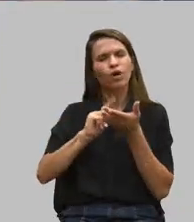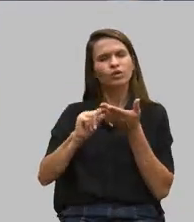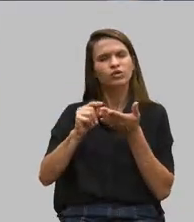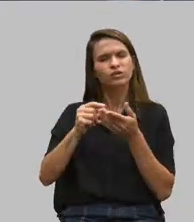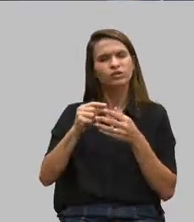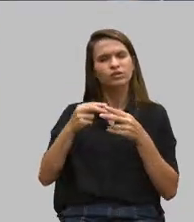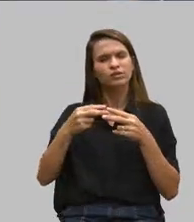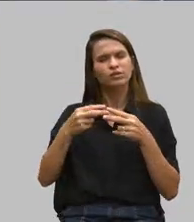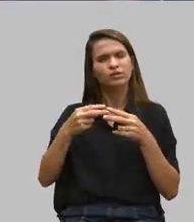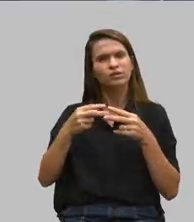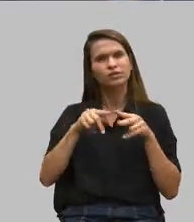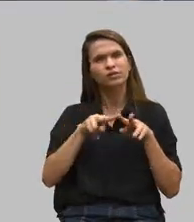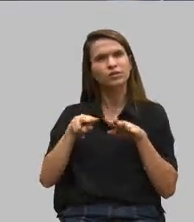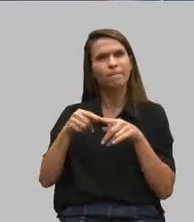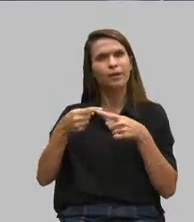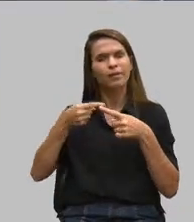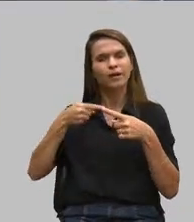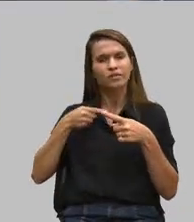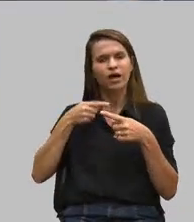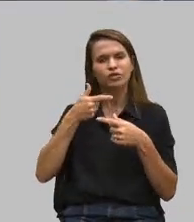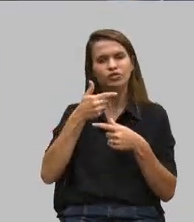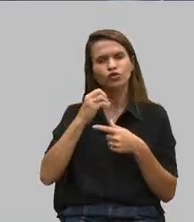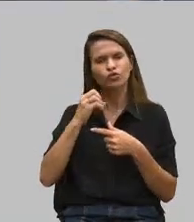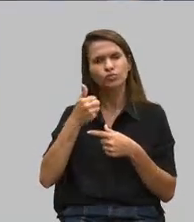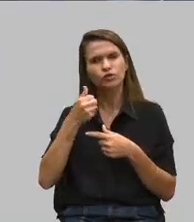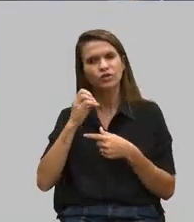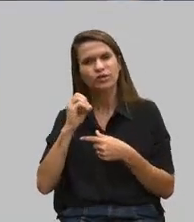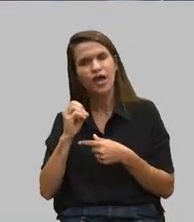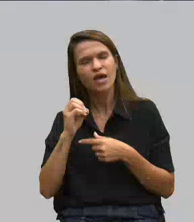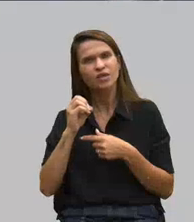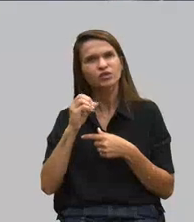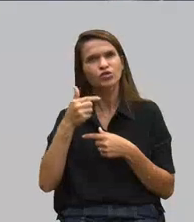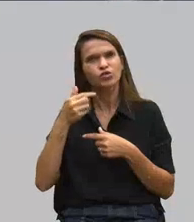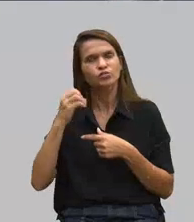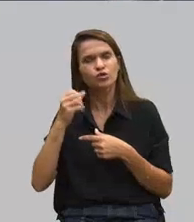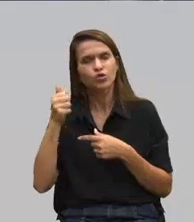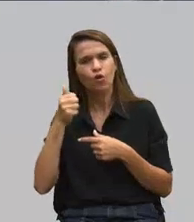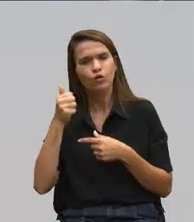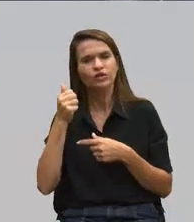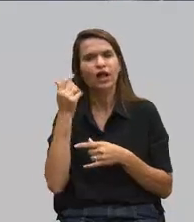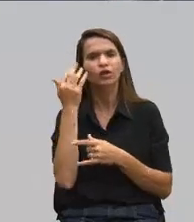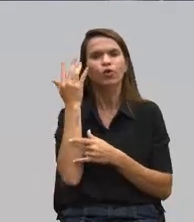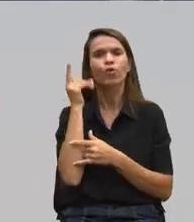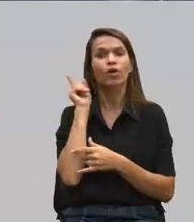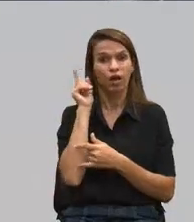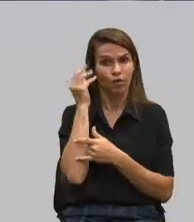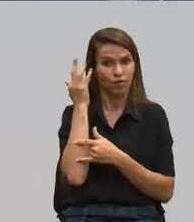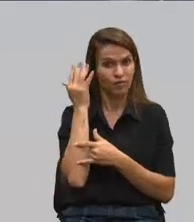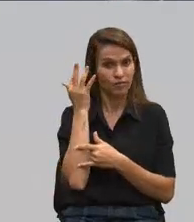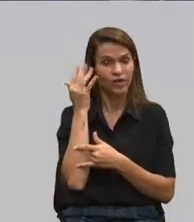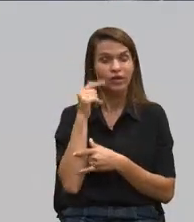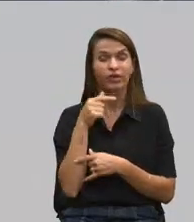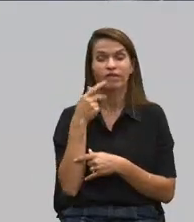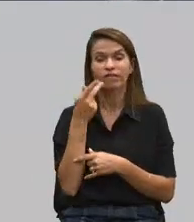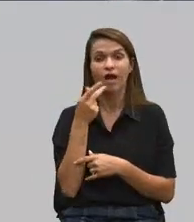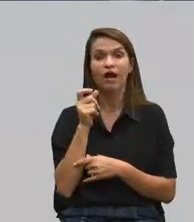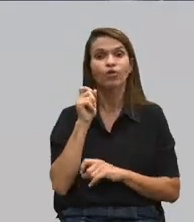de 2010 eu acho que 2011 da UFMG aonde ele cita